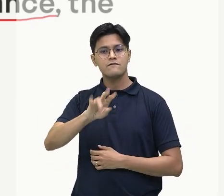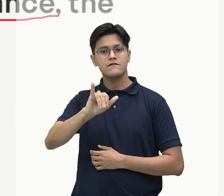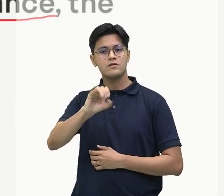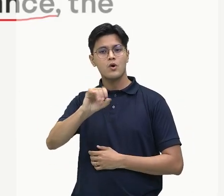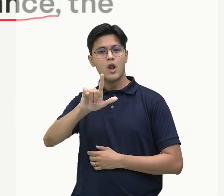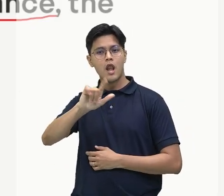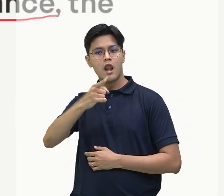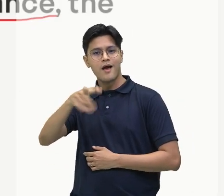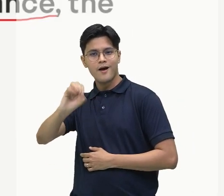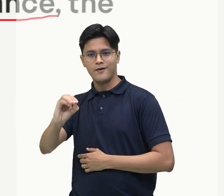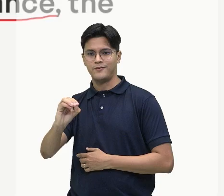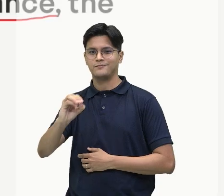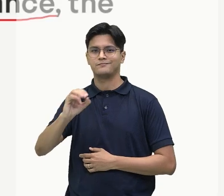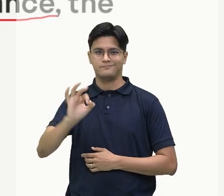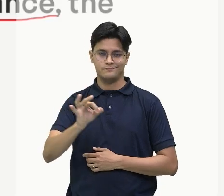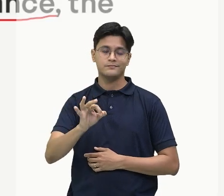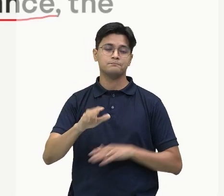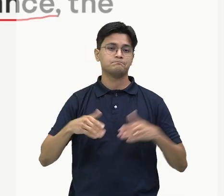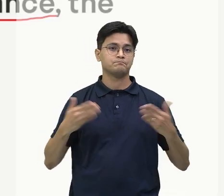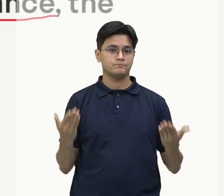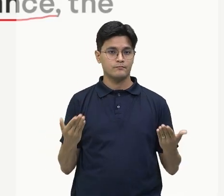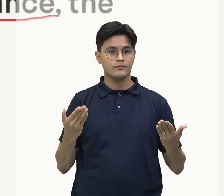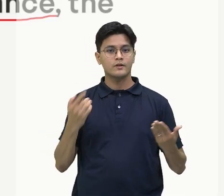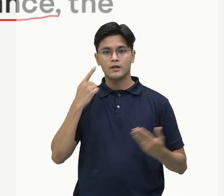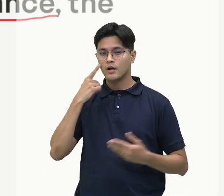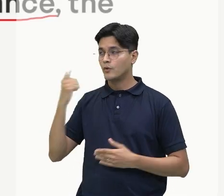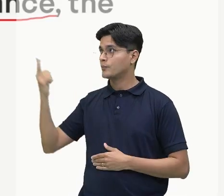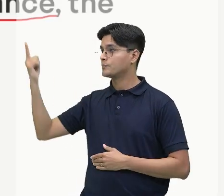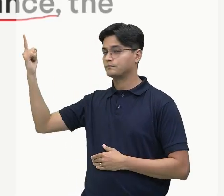guitar. Ok? Então, esses